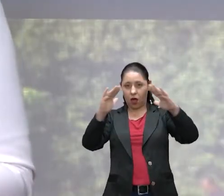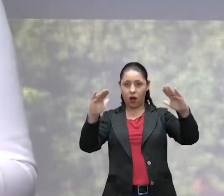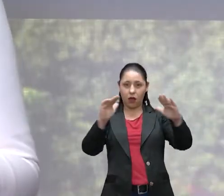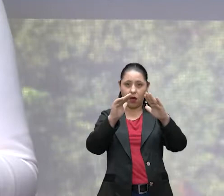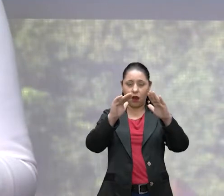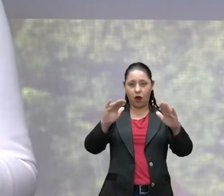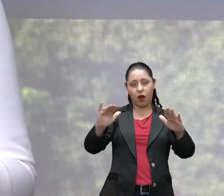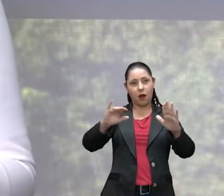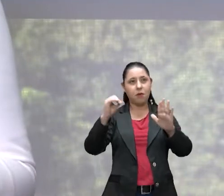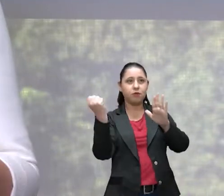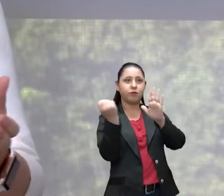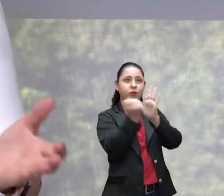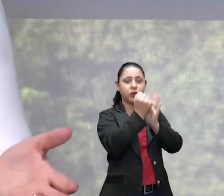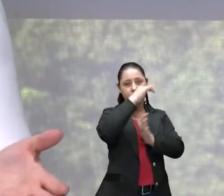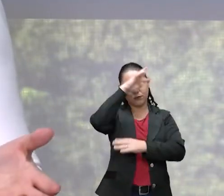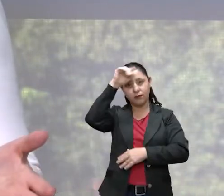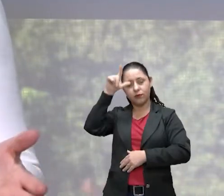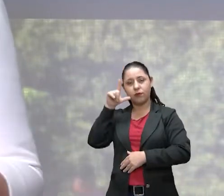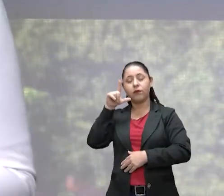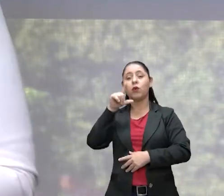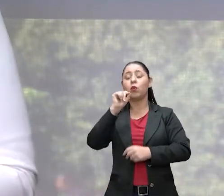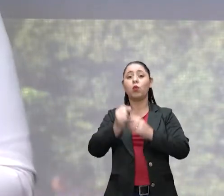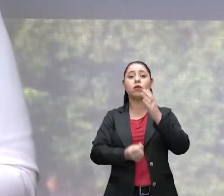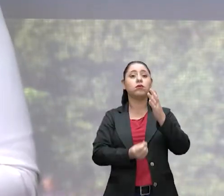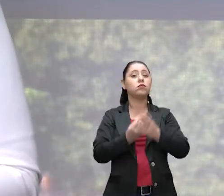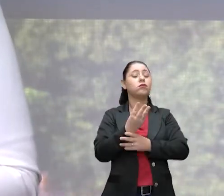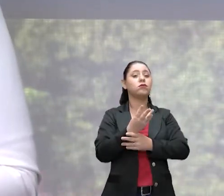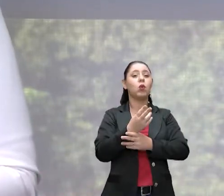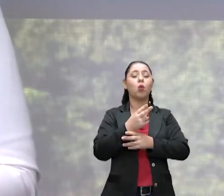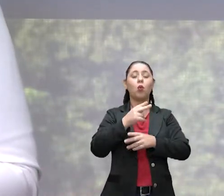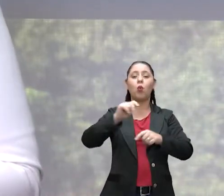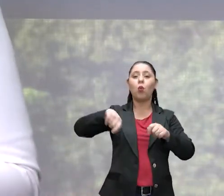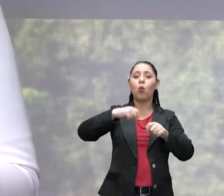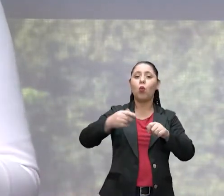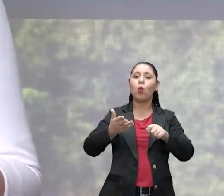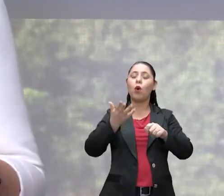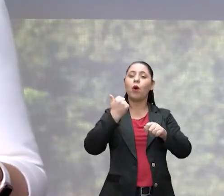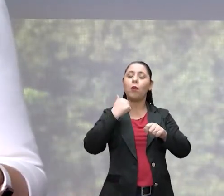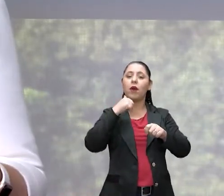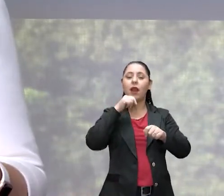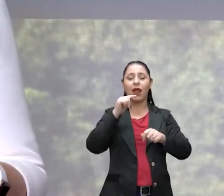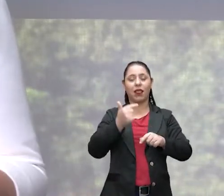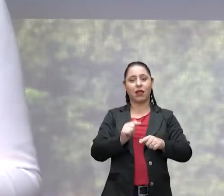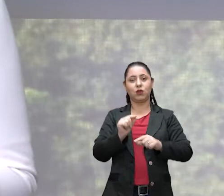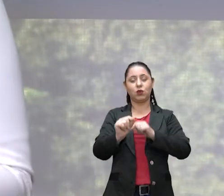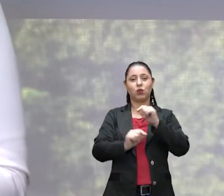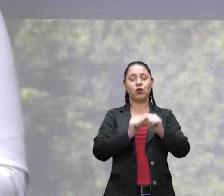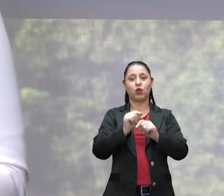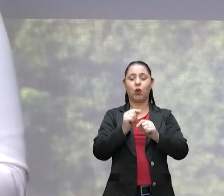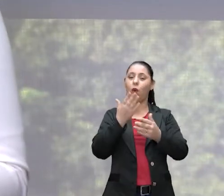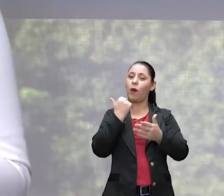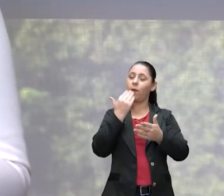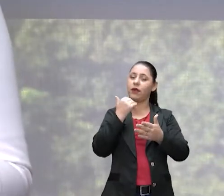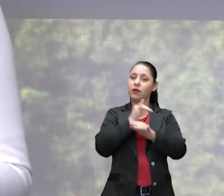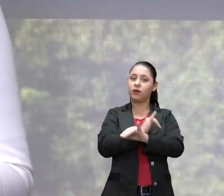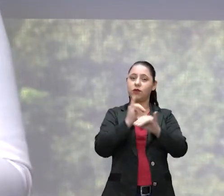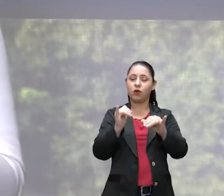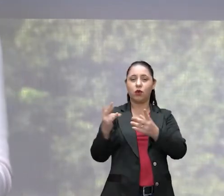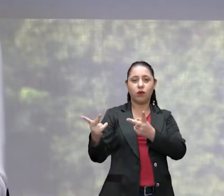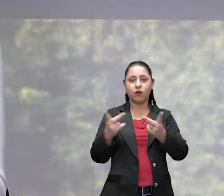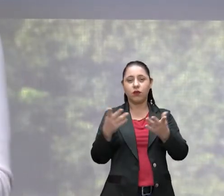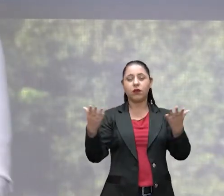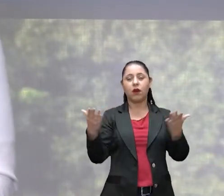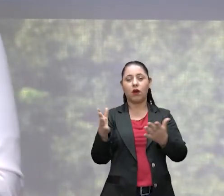de um libanês que deixou a sua marca em terra sul-mato-grossense pela incrível culinária. É literatura, comida